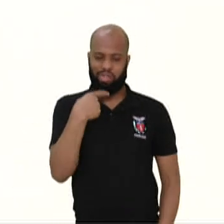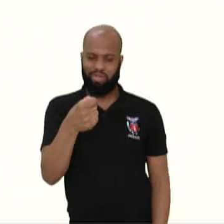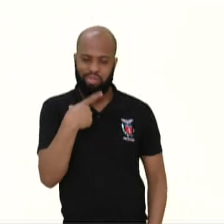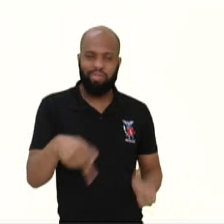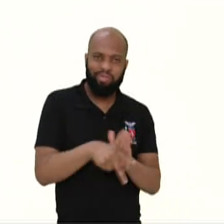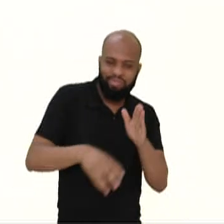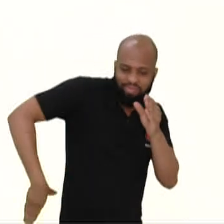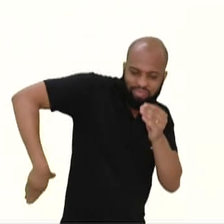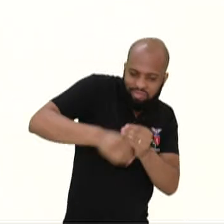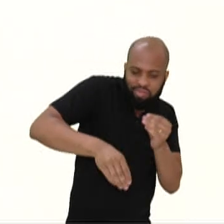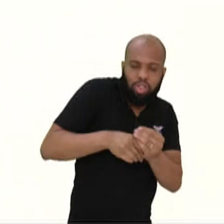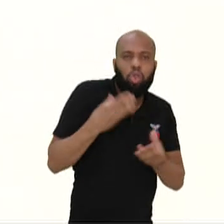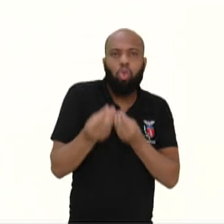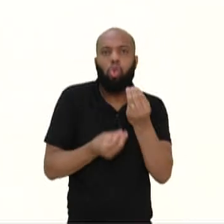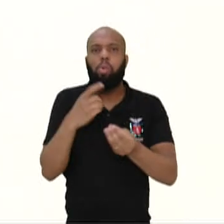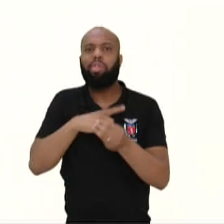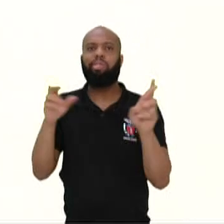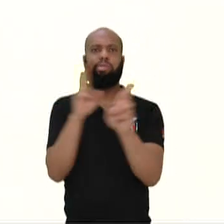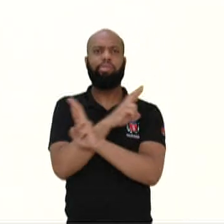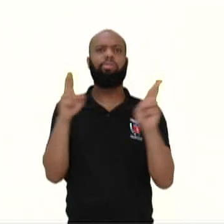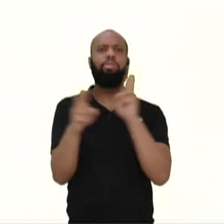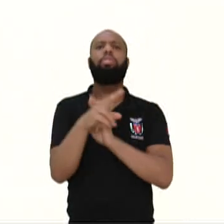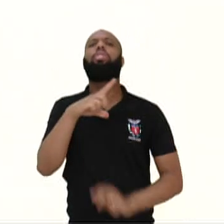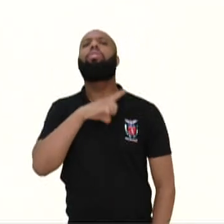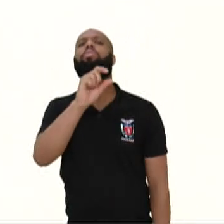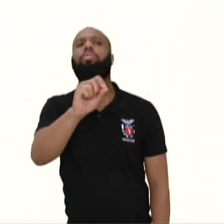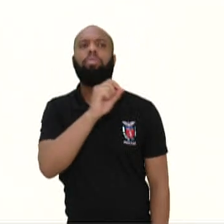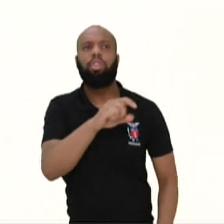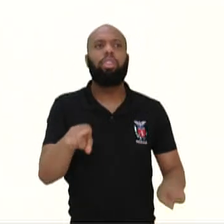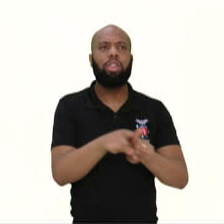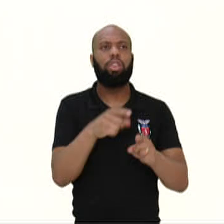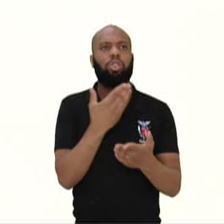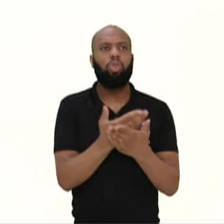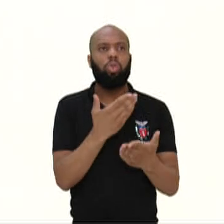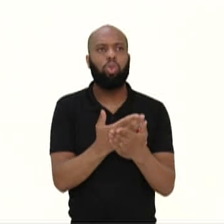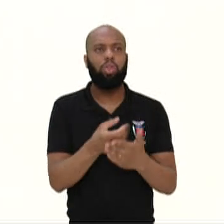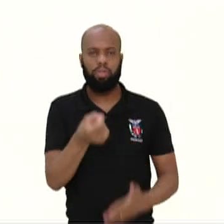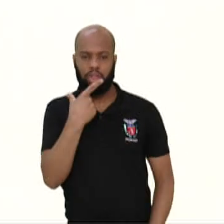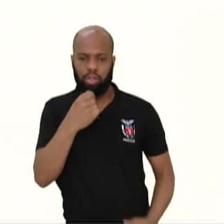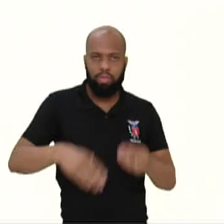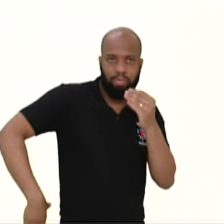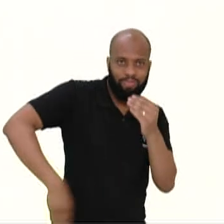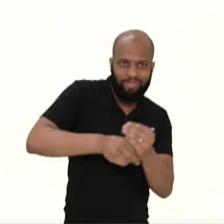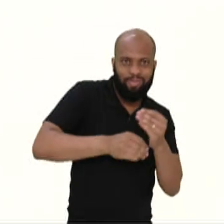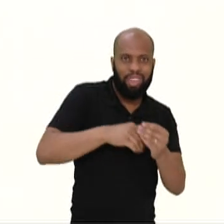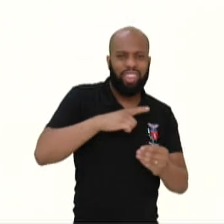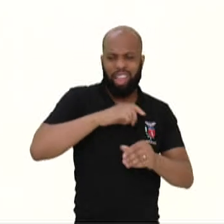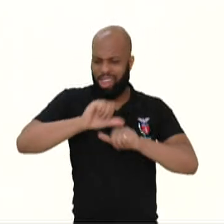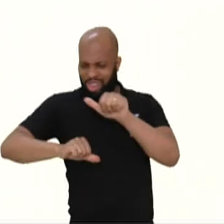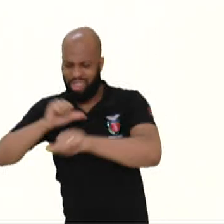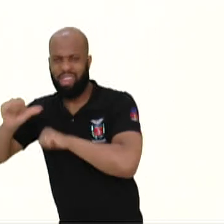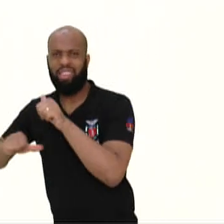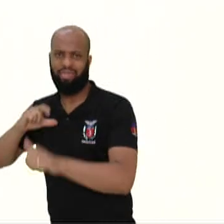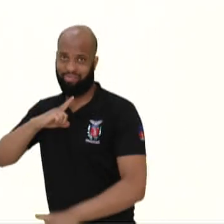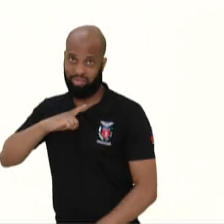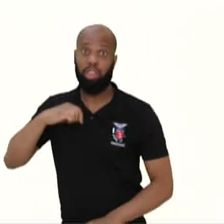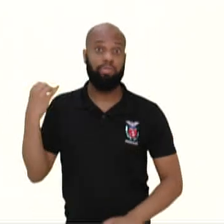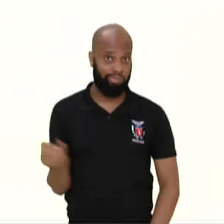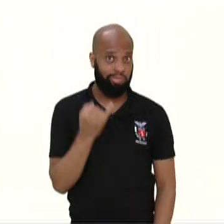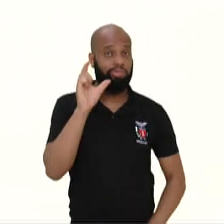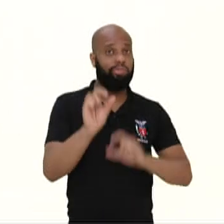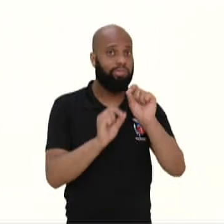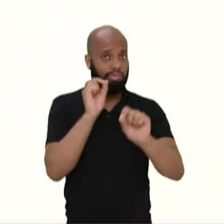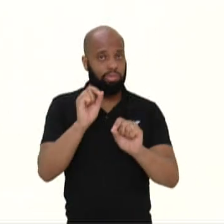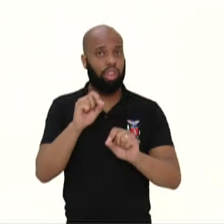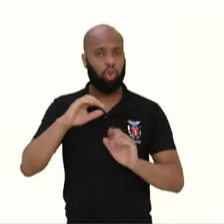como que existe essa vinculação, essa associação. Suplementos alimentares adulterados, então é importante considerar